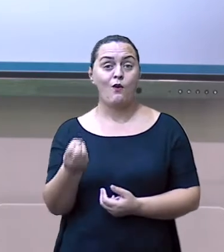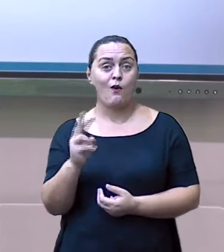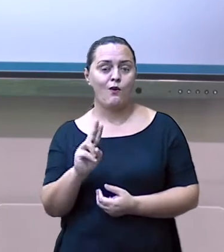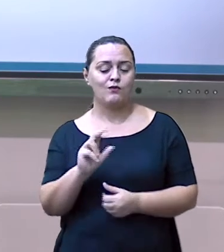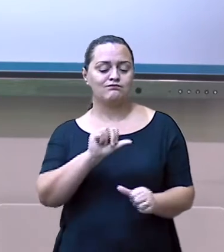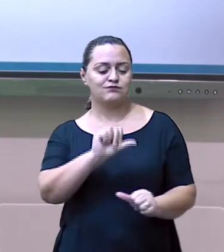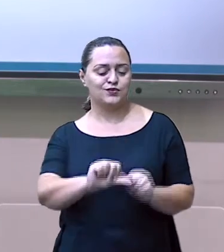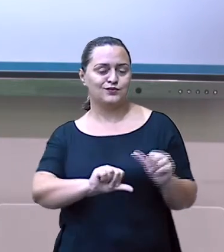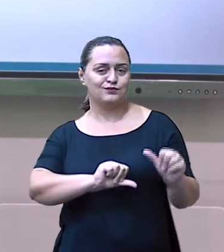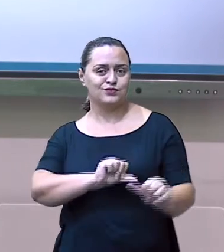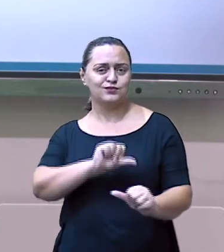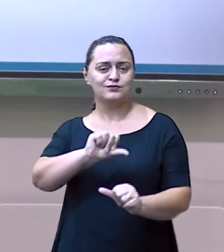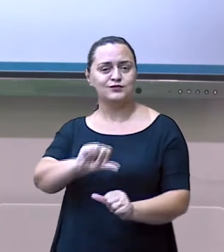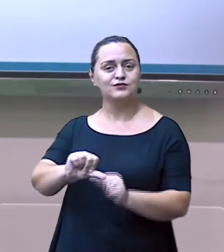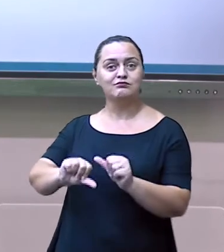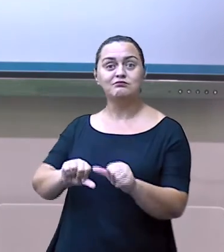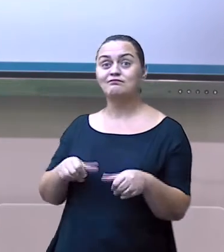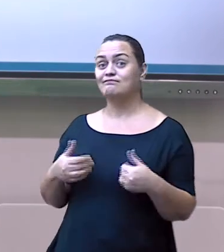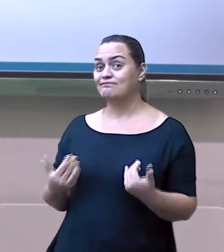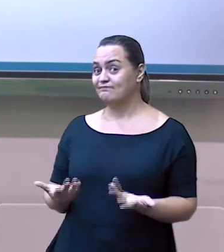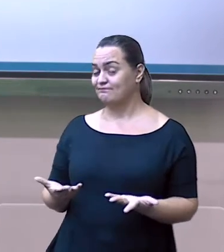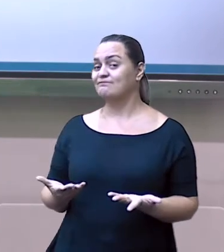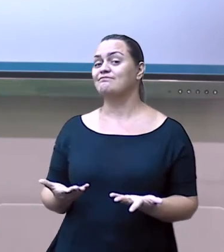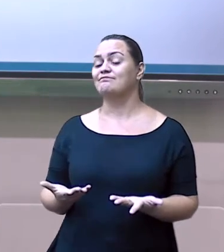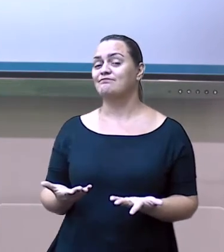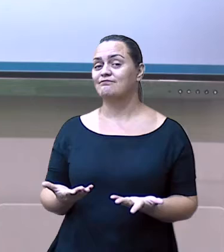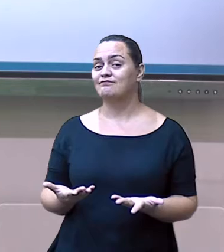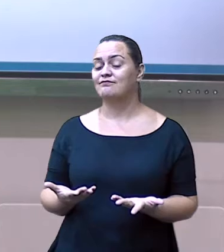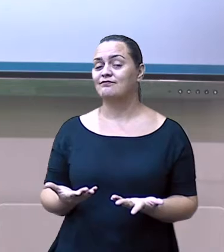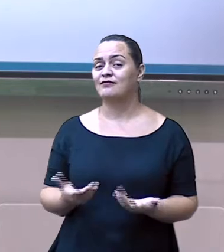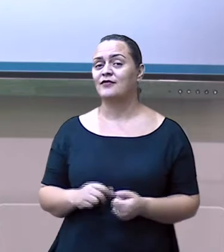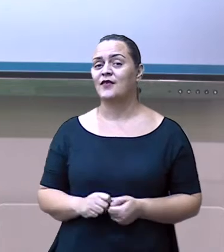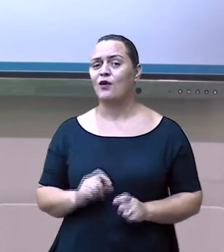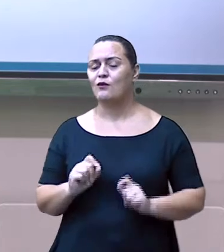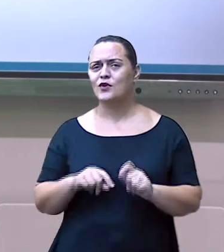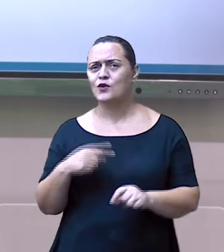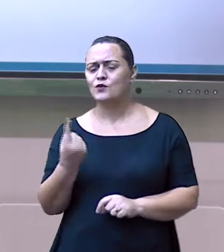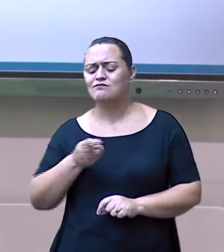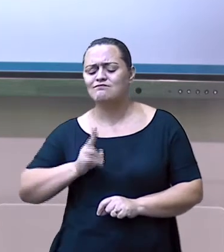transformação? É uma pergunta que nós sempre vamos fazer.